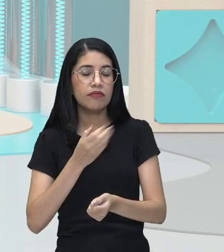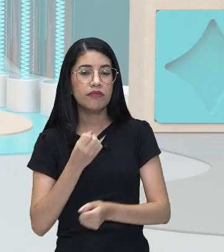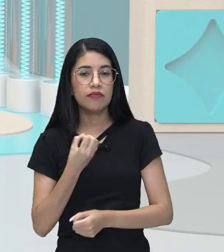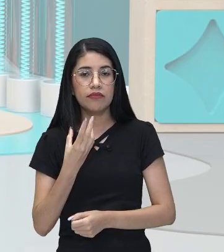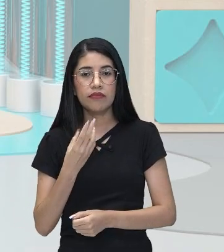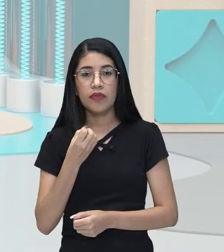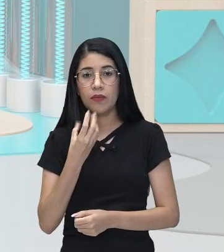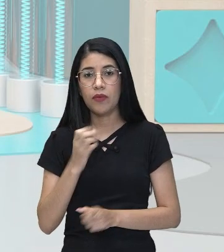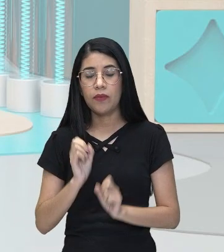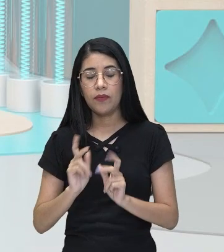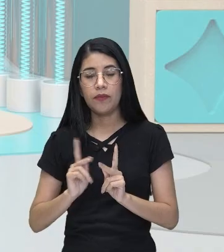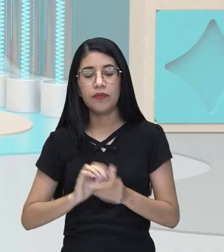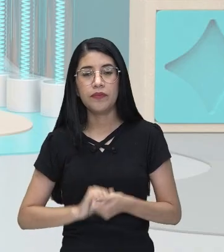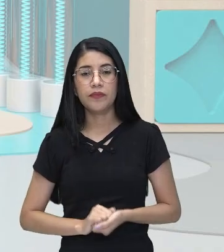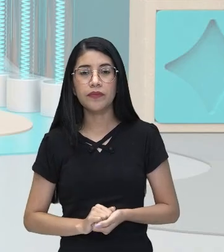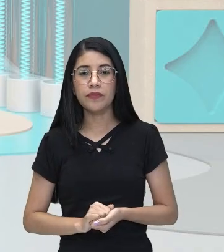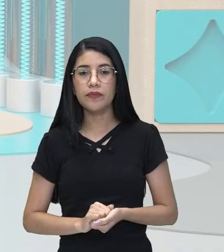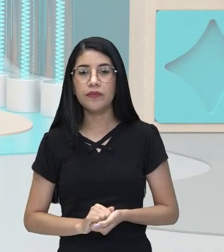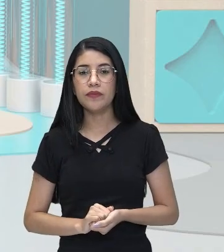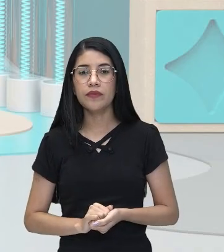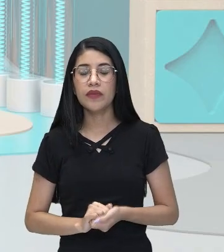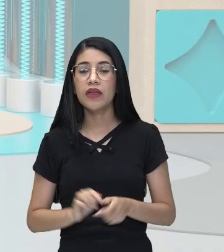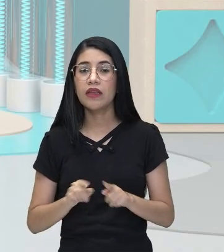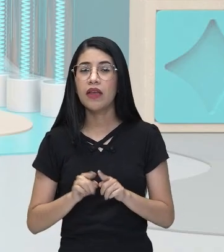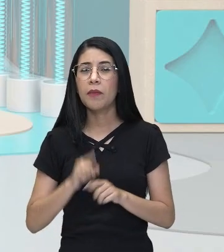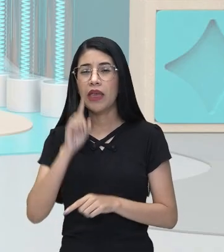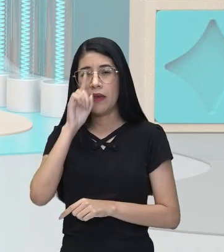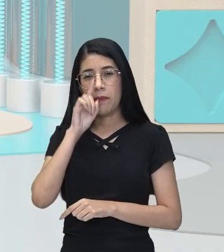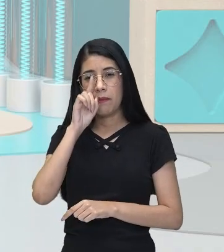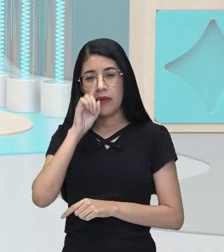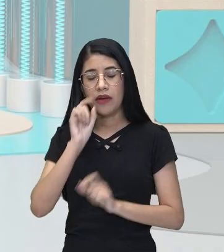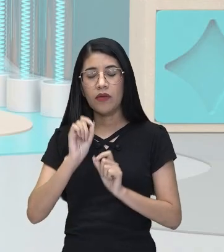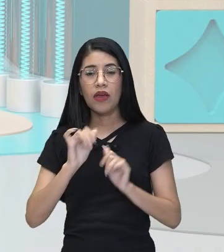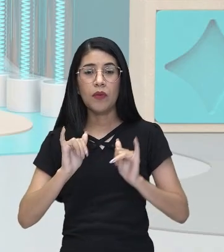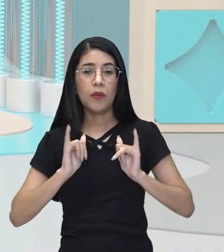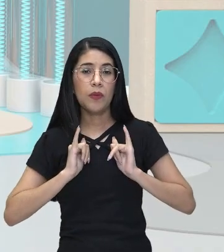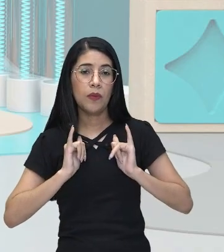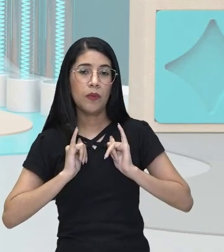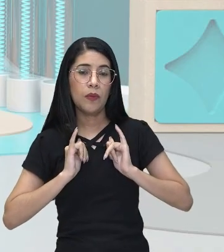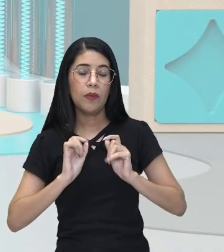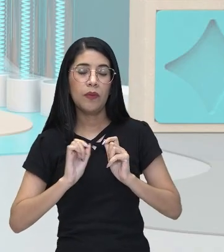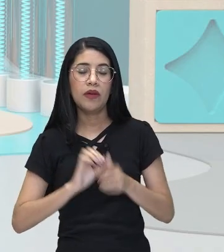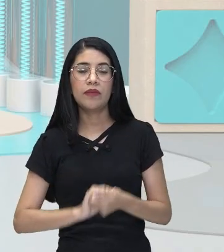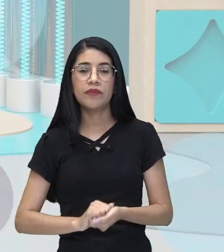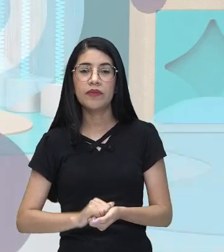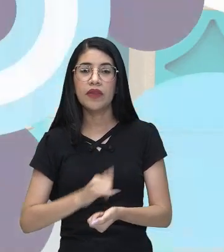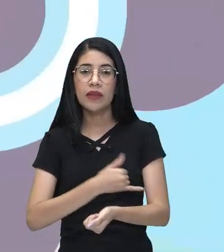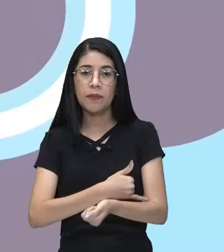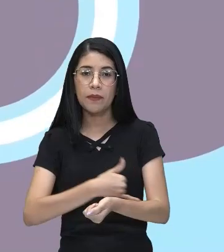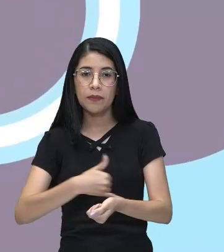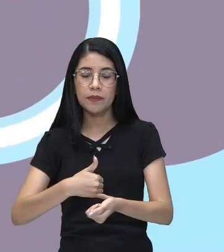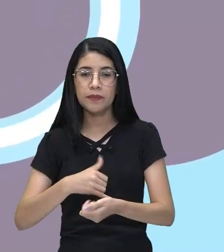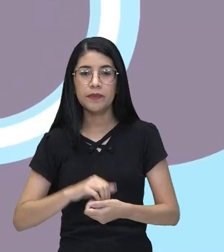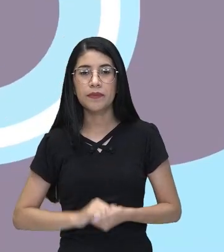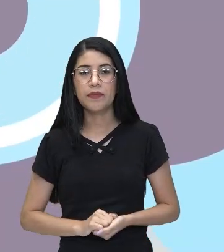ok? Agora bora falar de um outro fator também de risco por causa do sedentarismo. Tá aí, ó, é a dislipidemia, vamos lá ver.